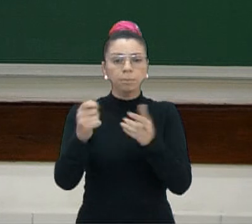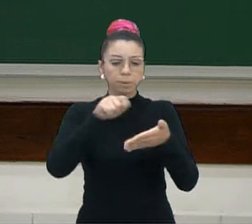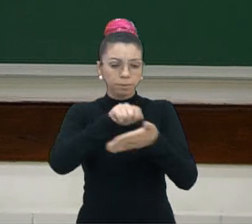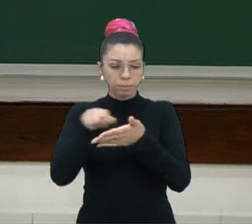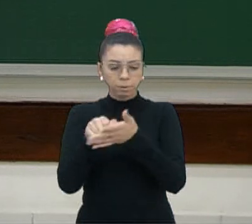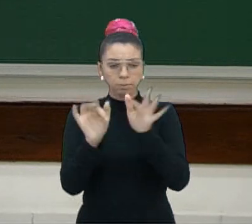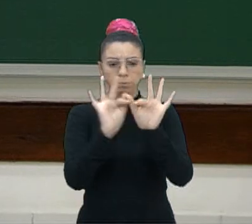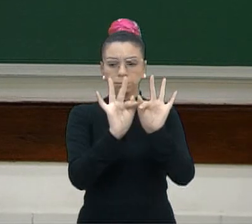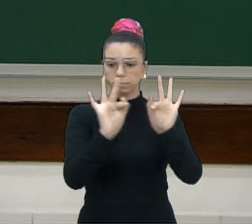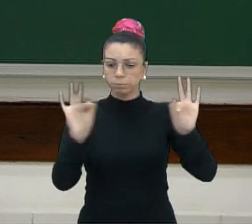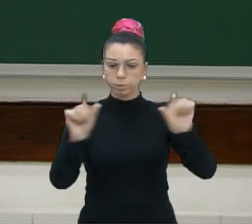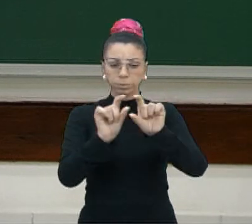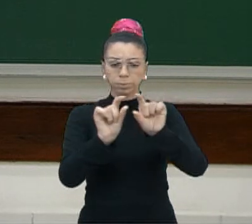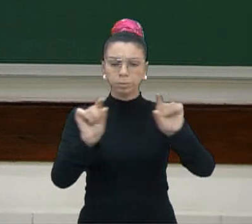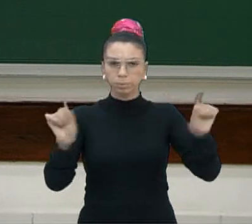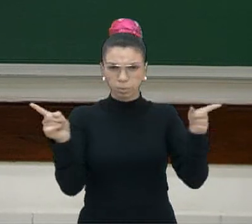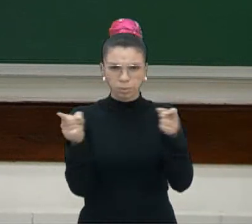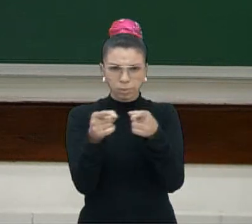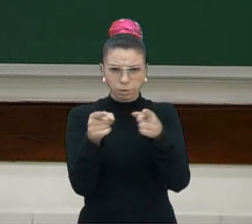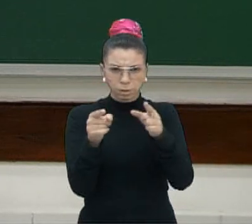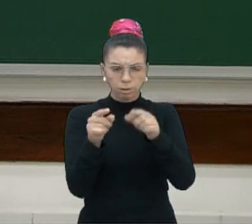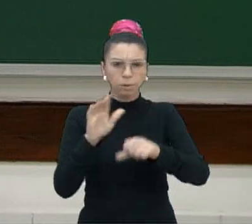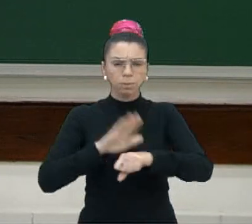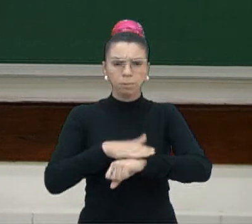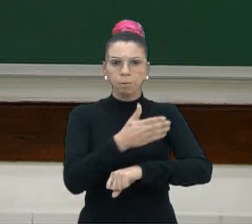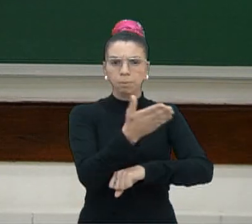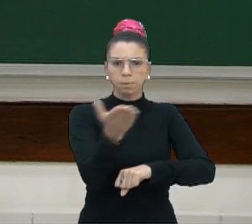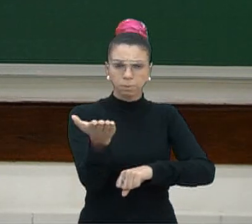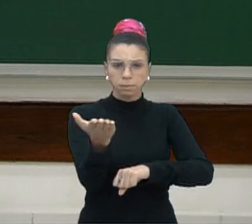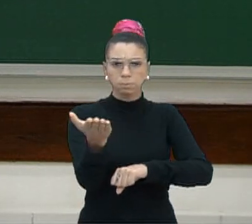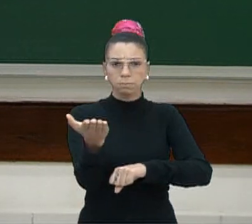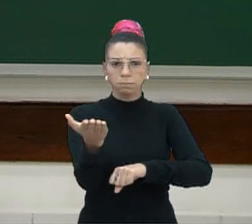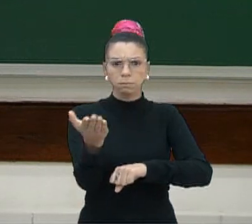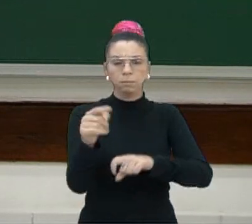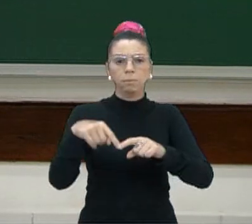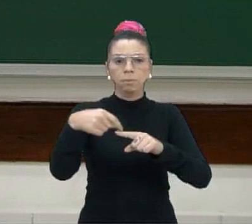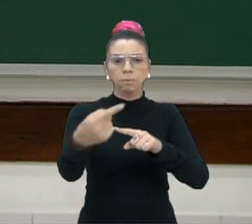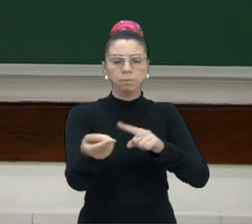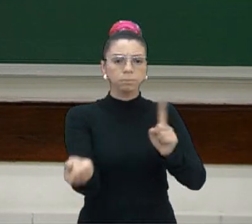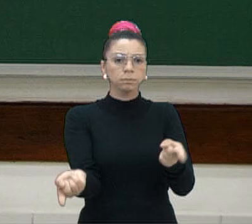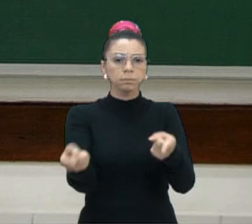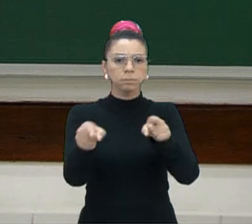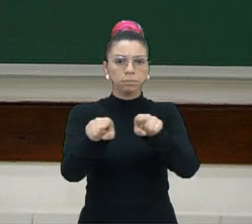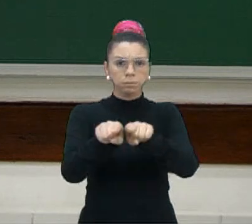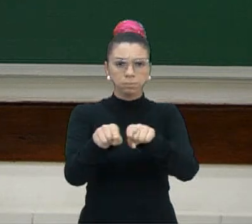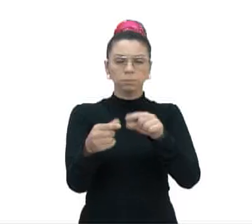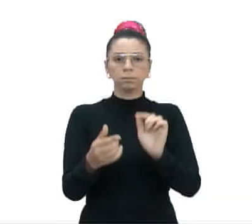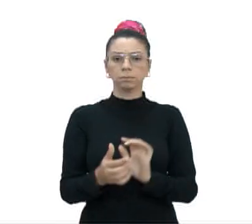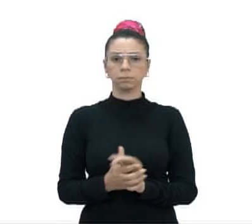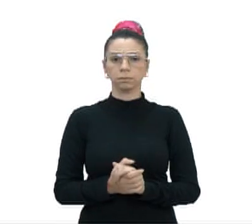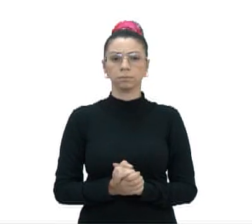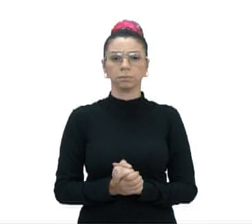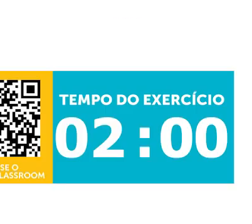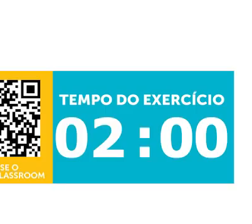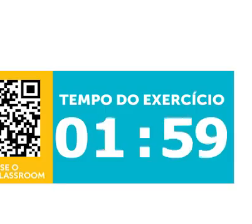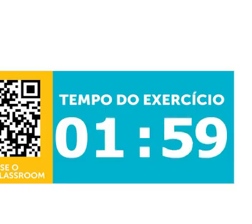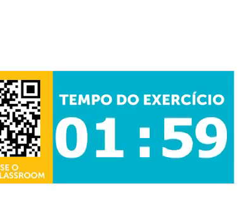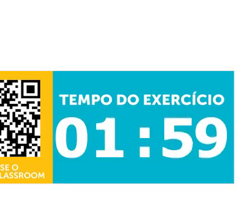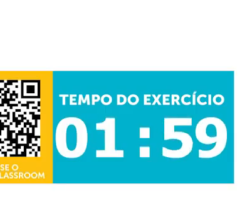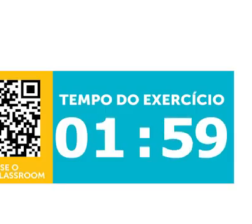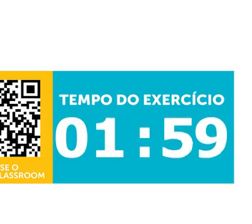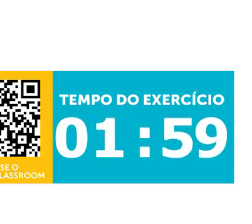uma legenda curtinha. Vou dar um tempo para vocês fazerem isso e eu volto para a gente continuar.